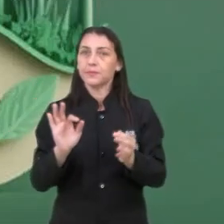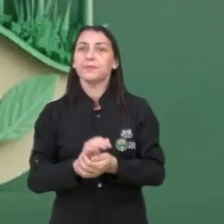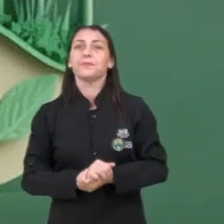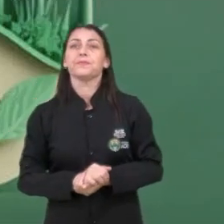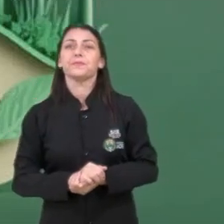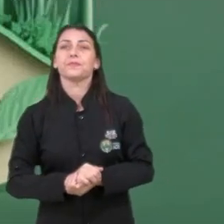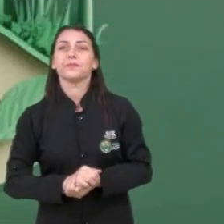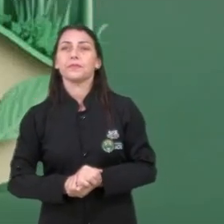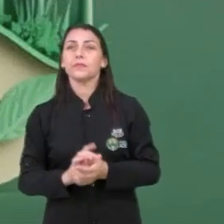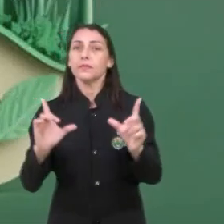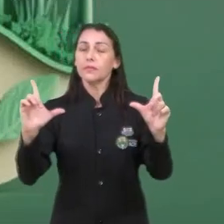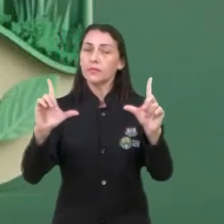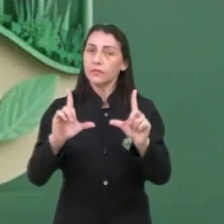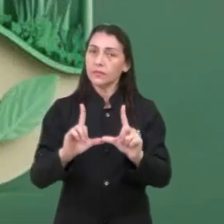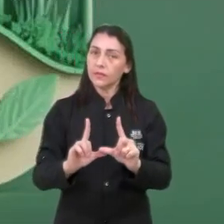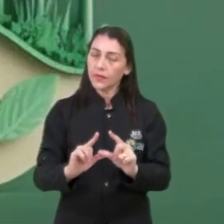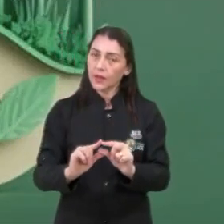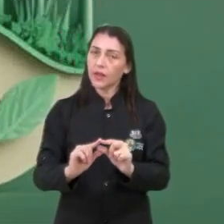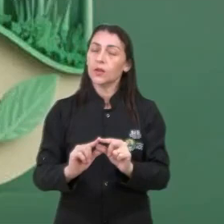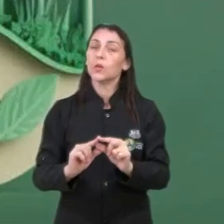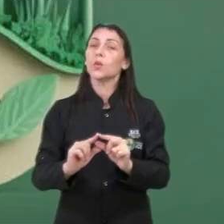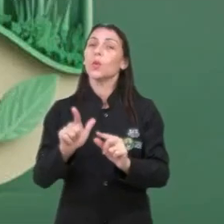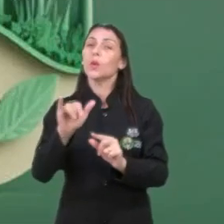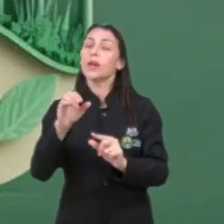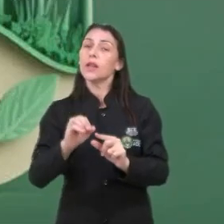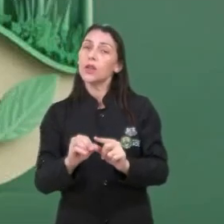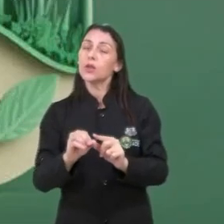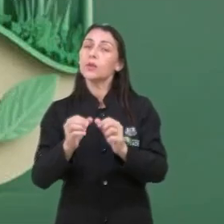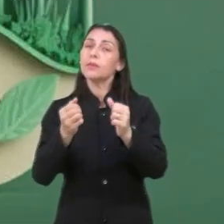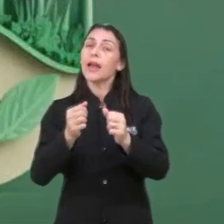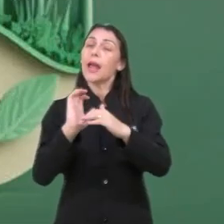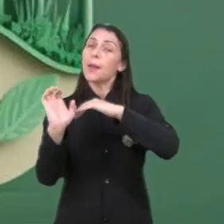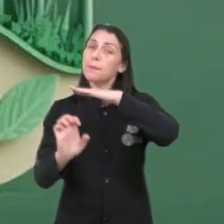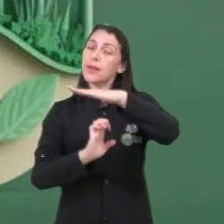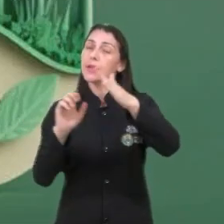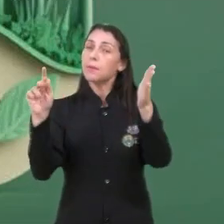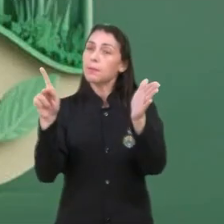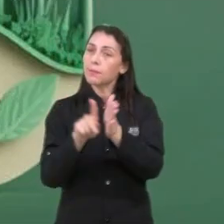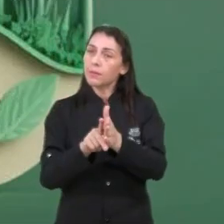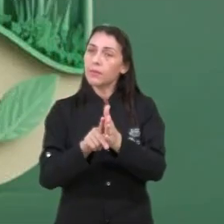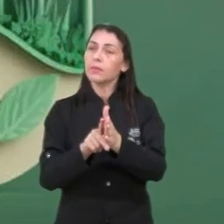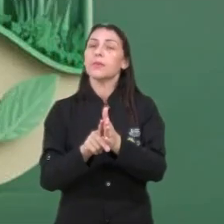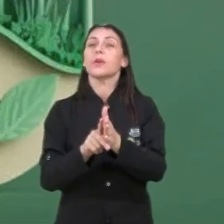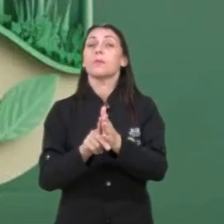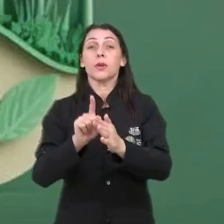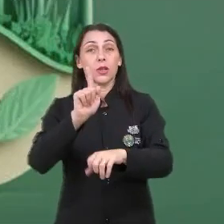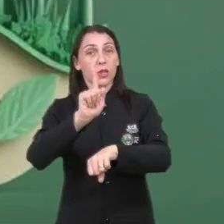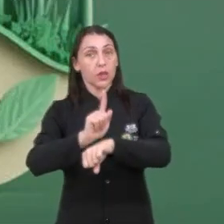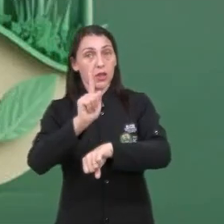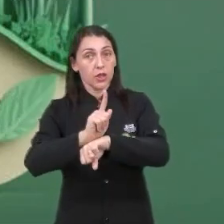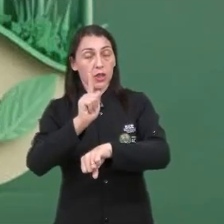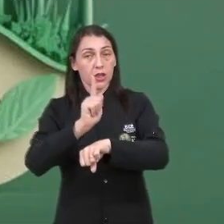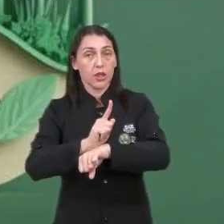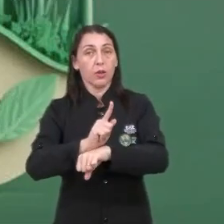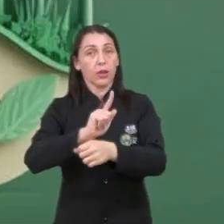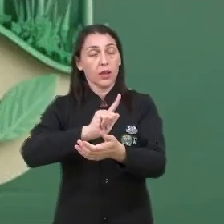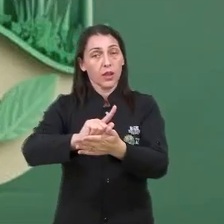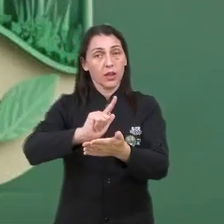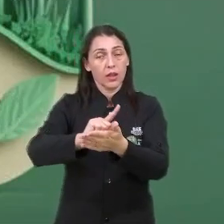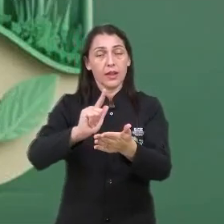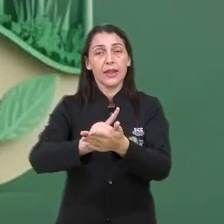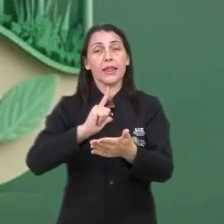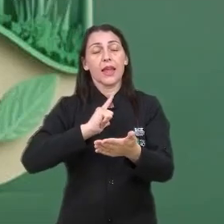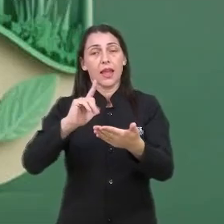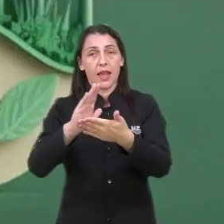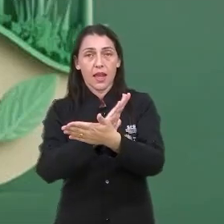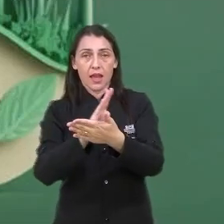riachos. Reduzir a geração de resíduo e contar com empresas especializadas em gestão desses resíduos, porque tem alguns